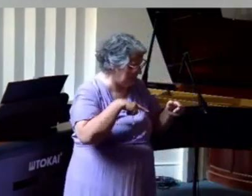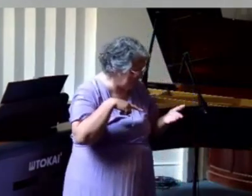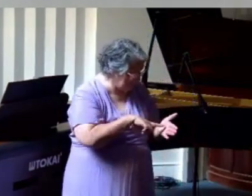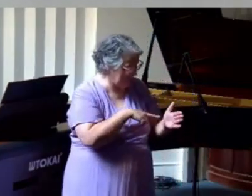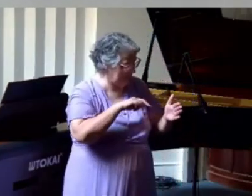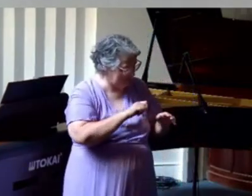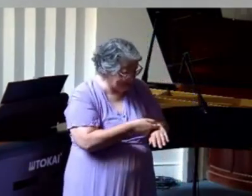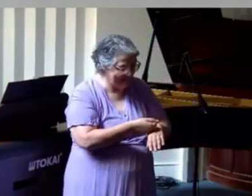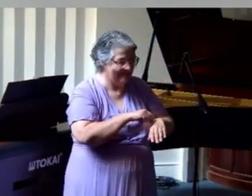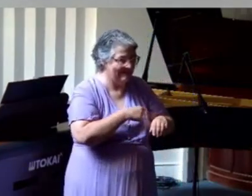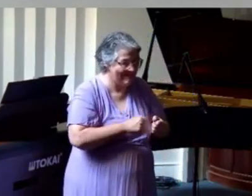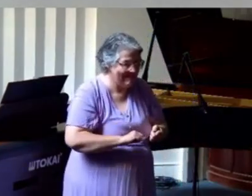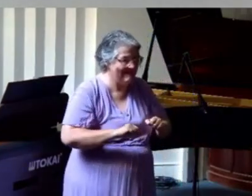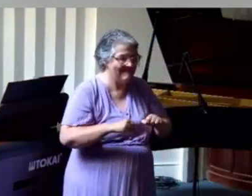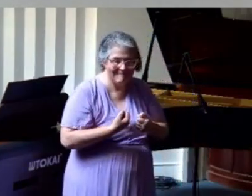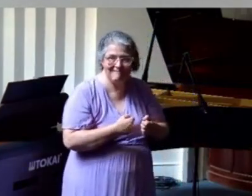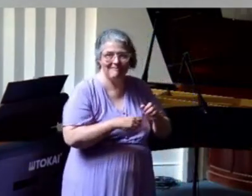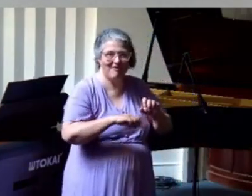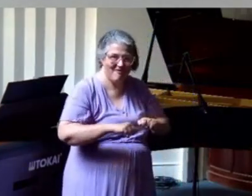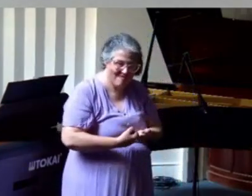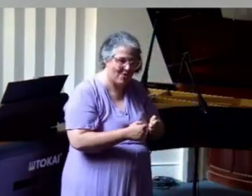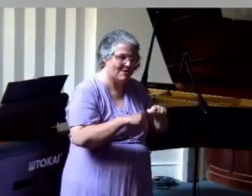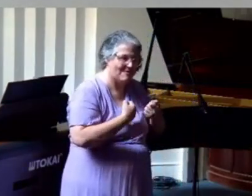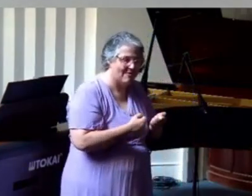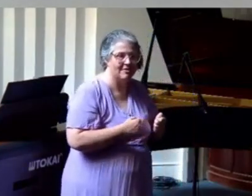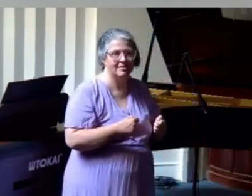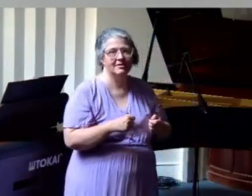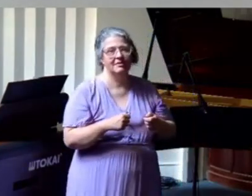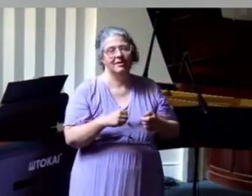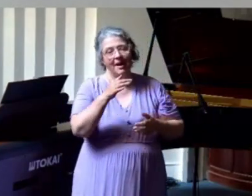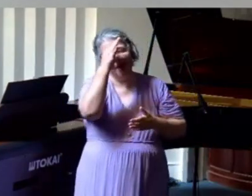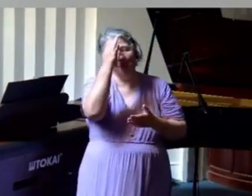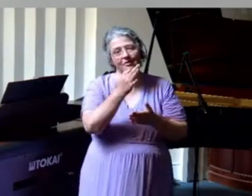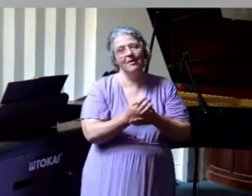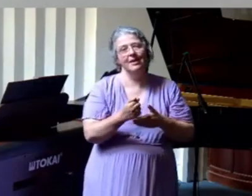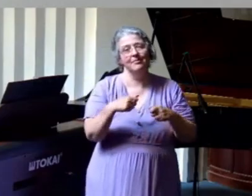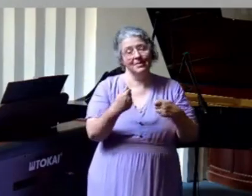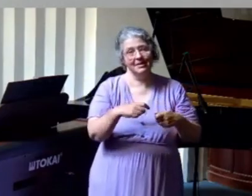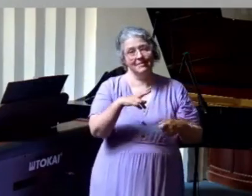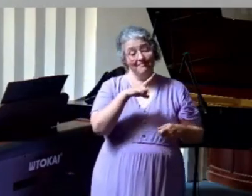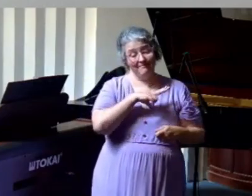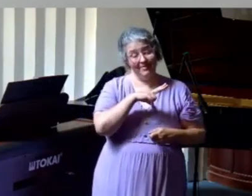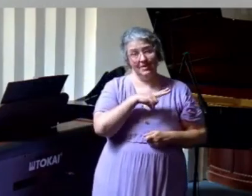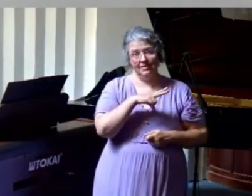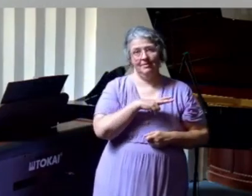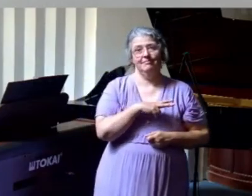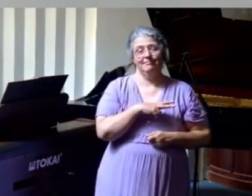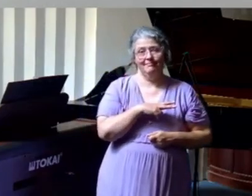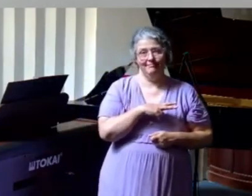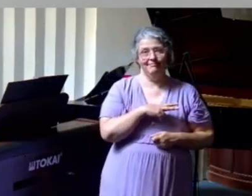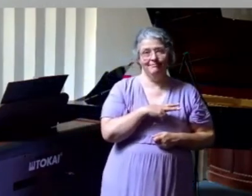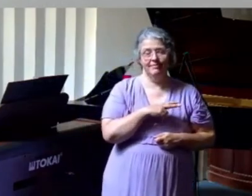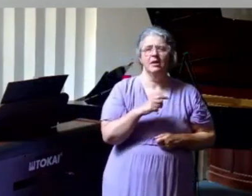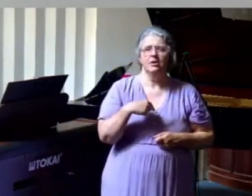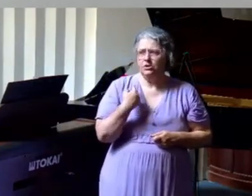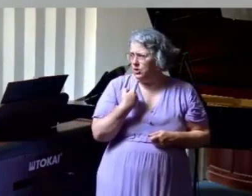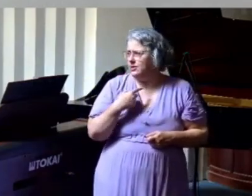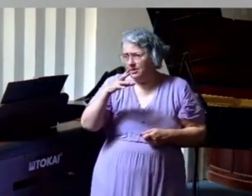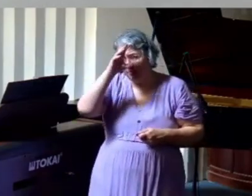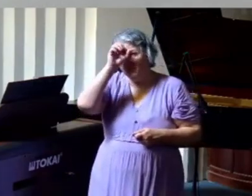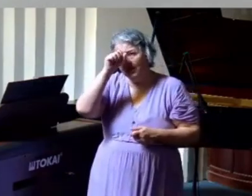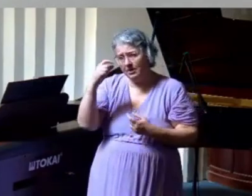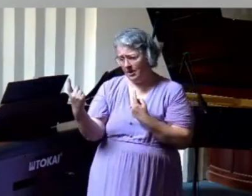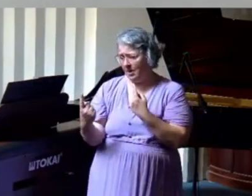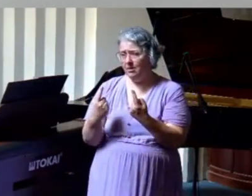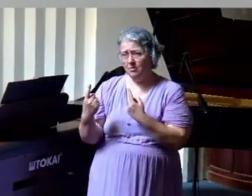precisa ser pessoal. Nós aprendemos com pessoas que estão do nosso lado? Claro que sim. A própria Bíblia diz,